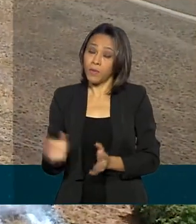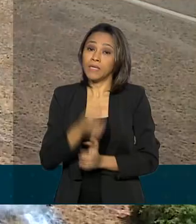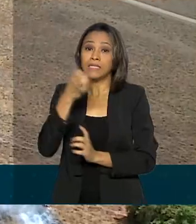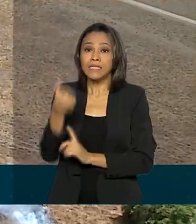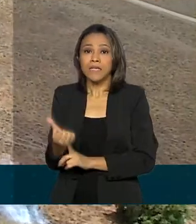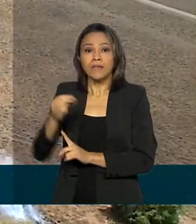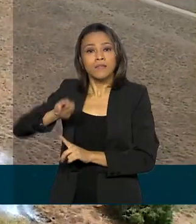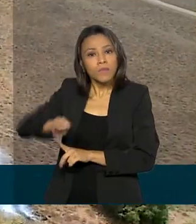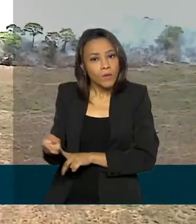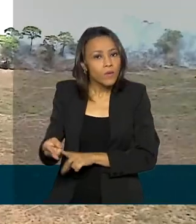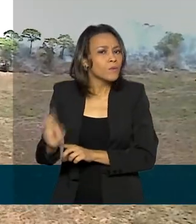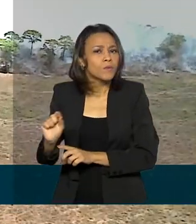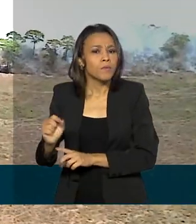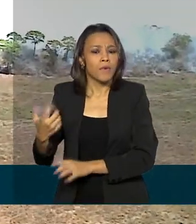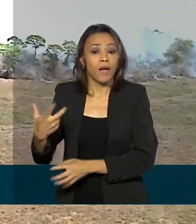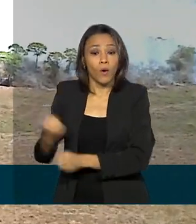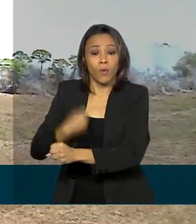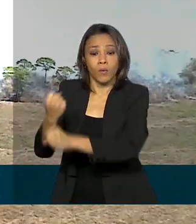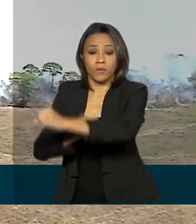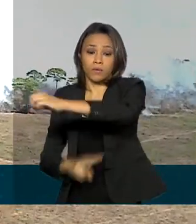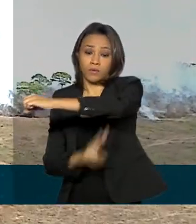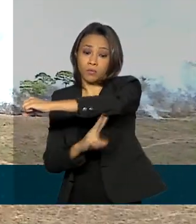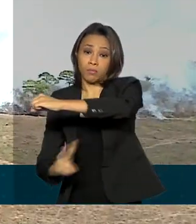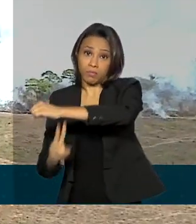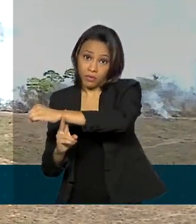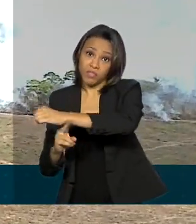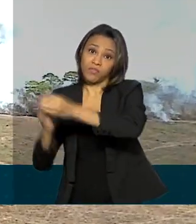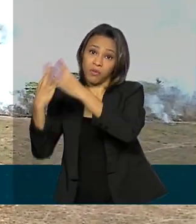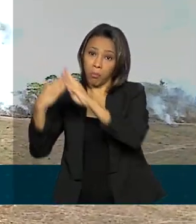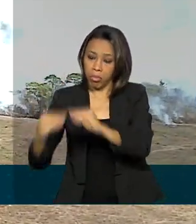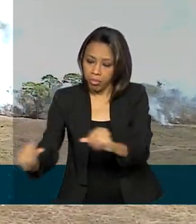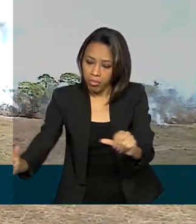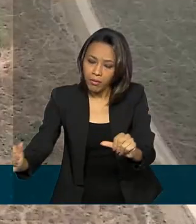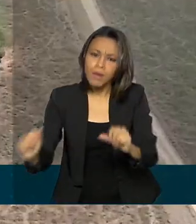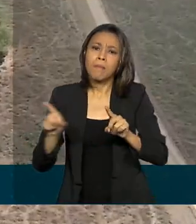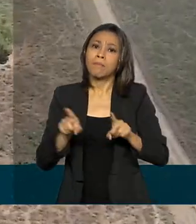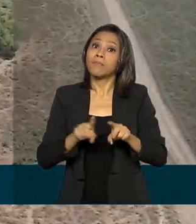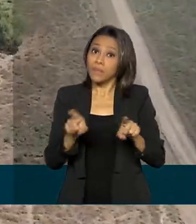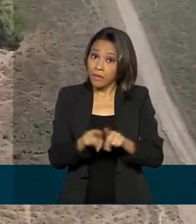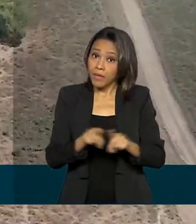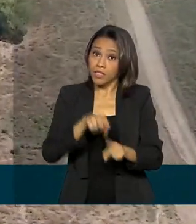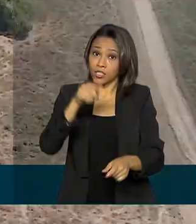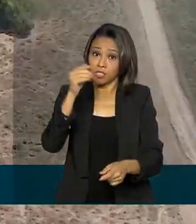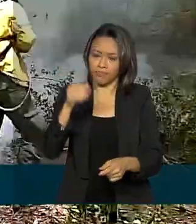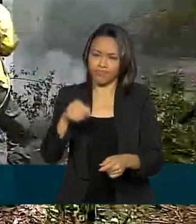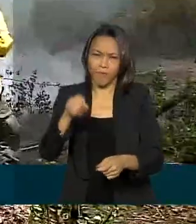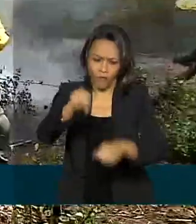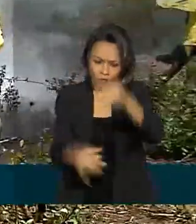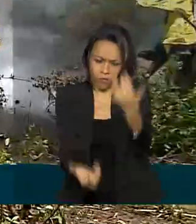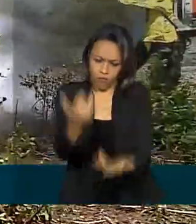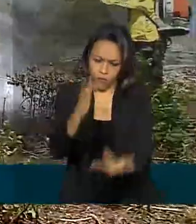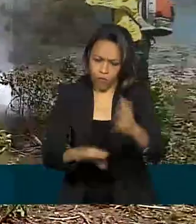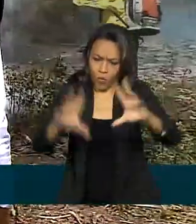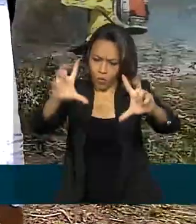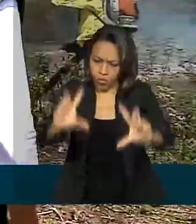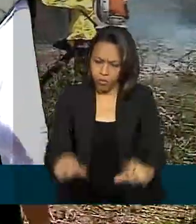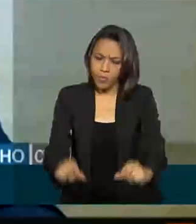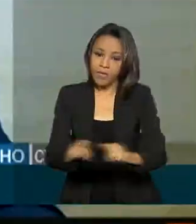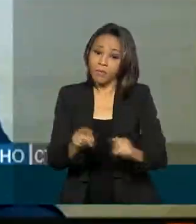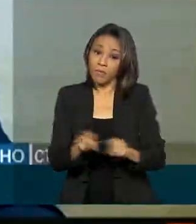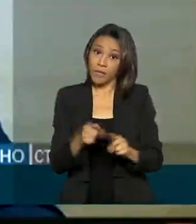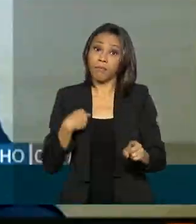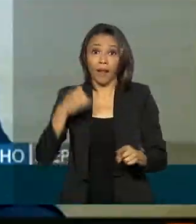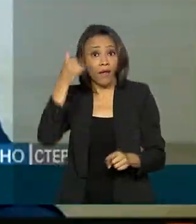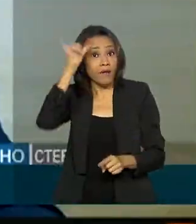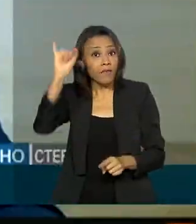de reais para reconstrução de Pontes destruídas Mas além de apagar o fogo o ministro defendeu o investimento na